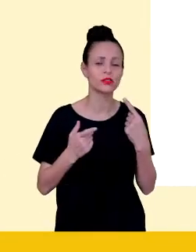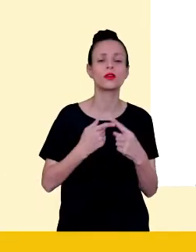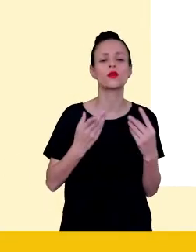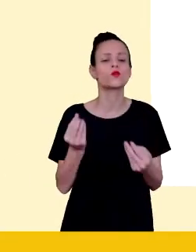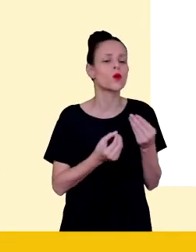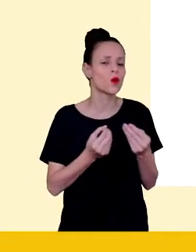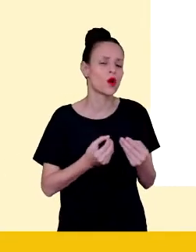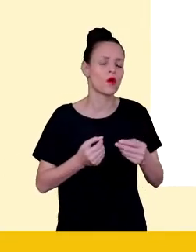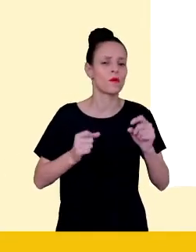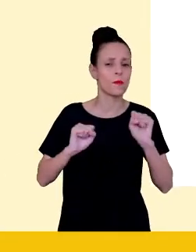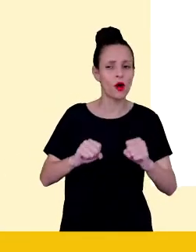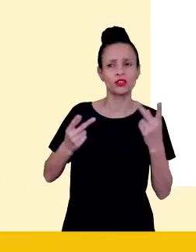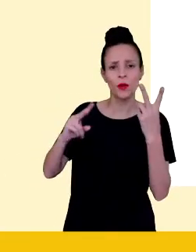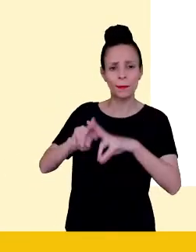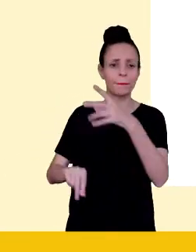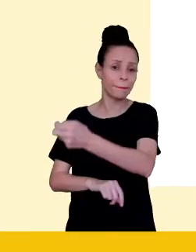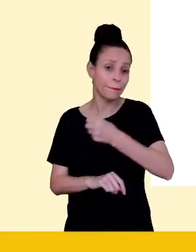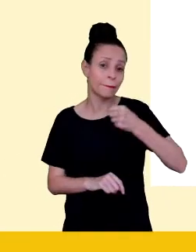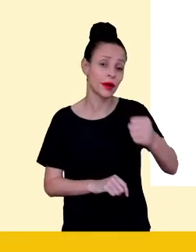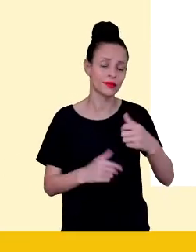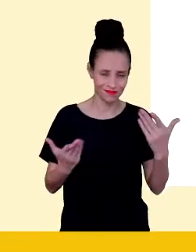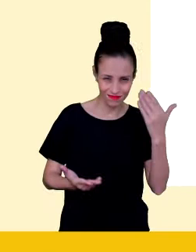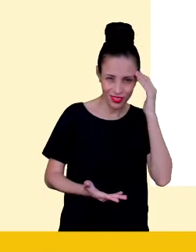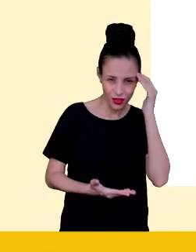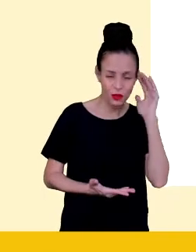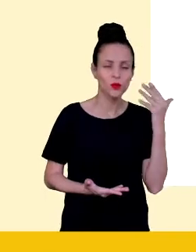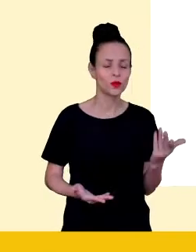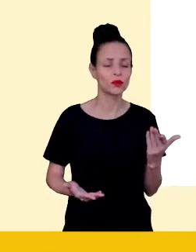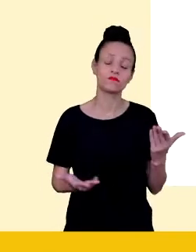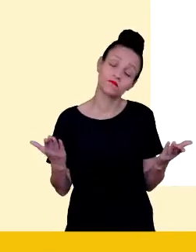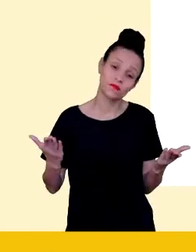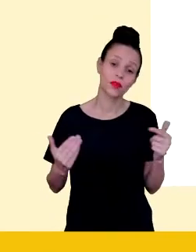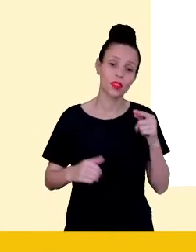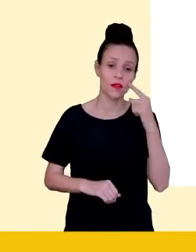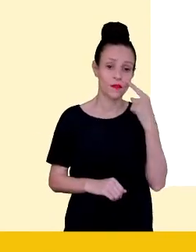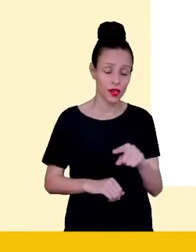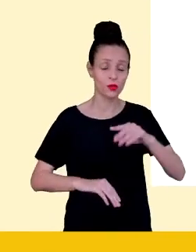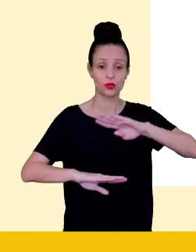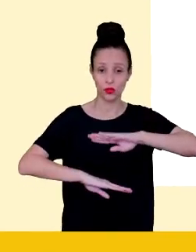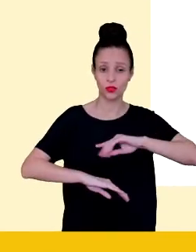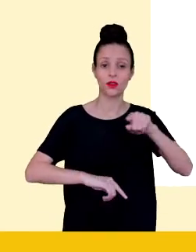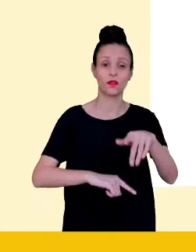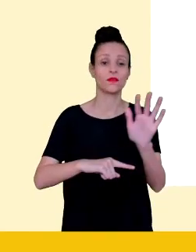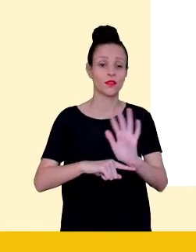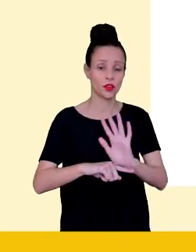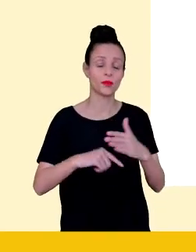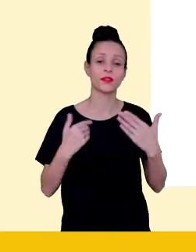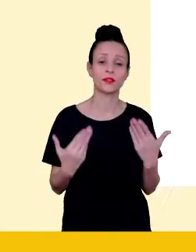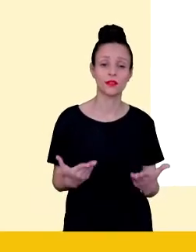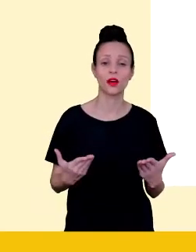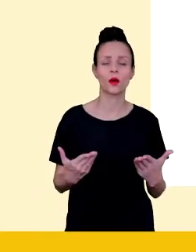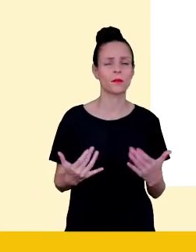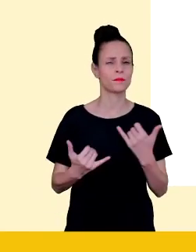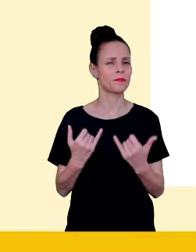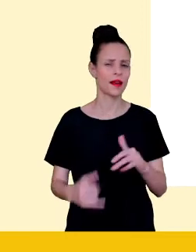que eles poderiam, né, prender, entendeu? vendo a situação do filme, assim,